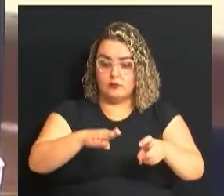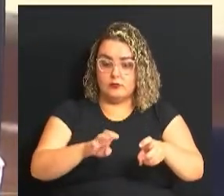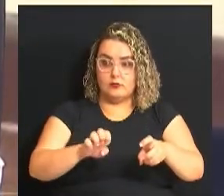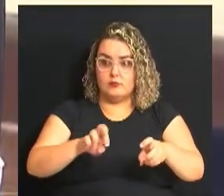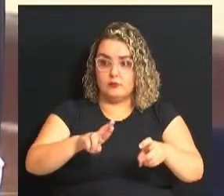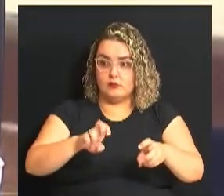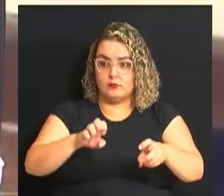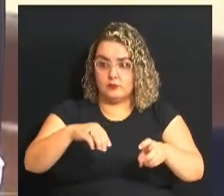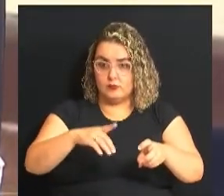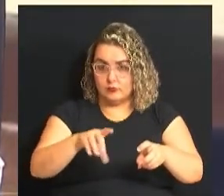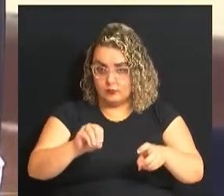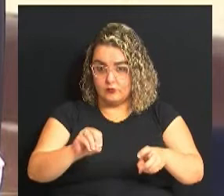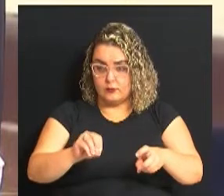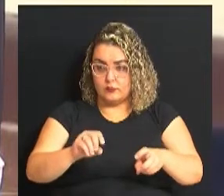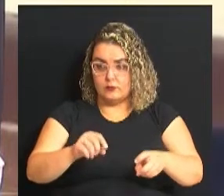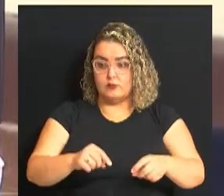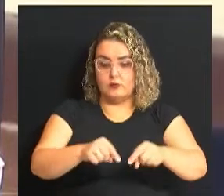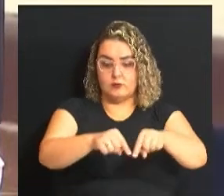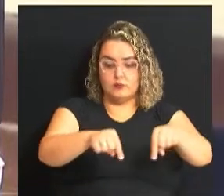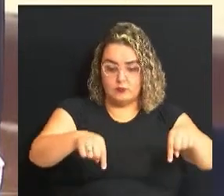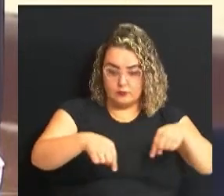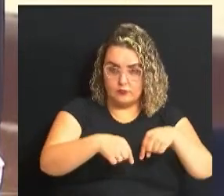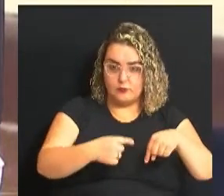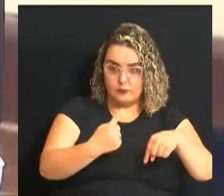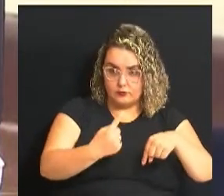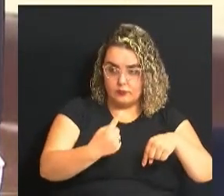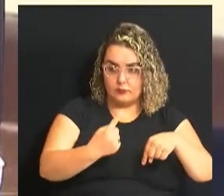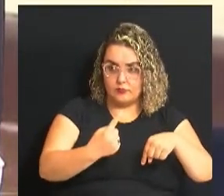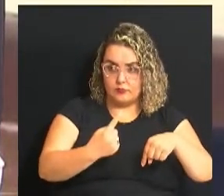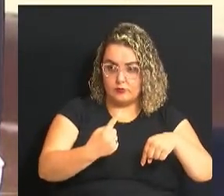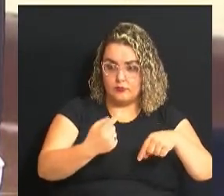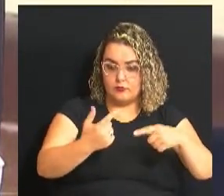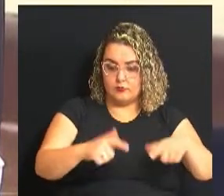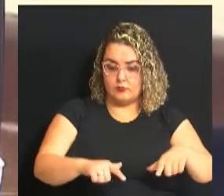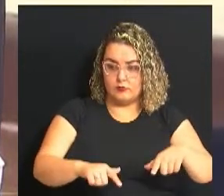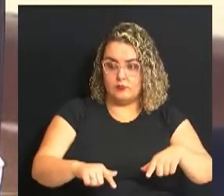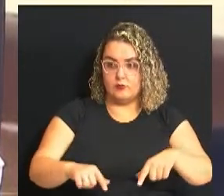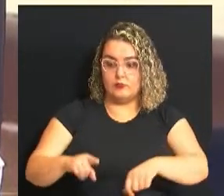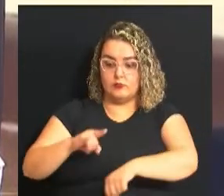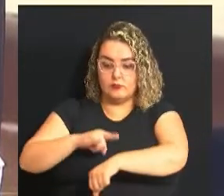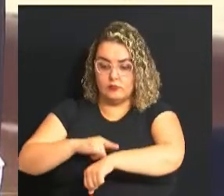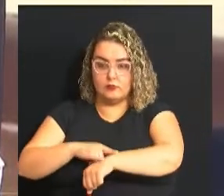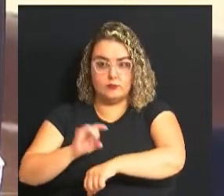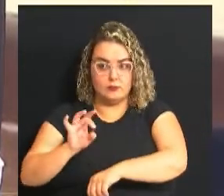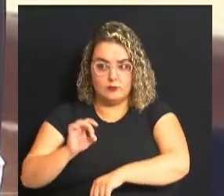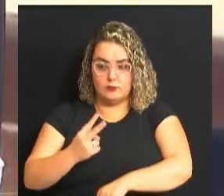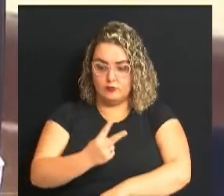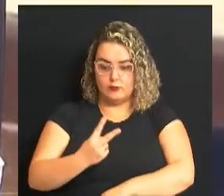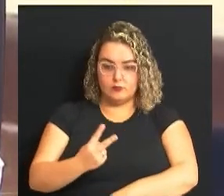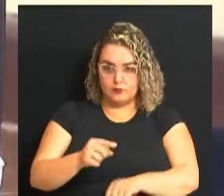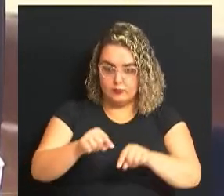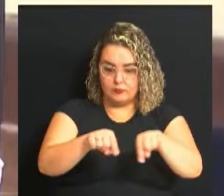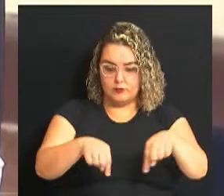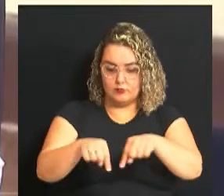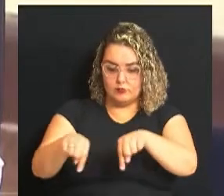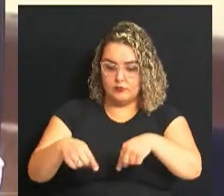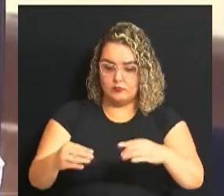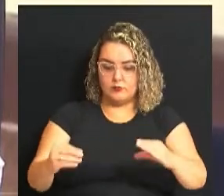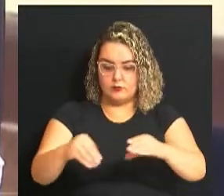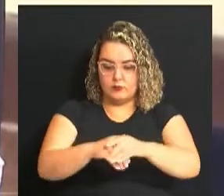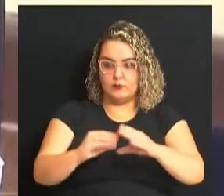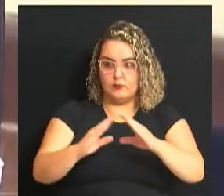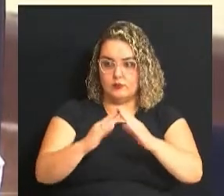banheiro apenas, mas isso trouxe muita dignidade para minha família, que nós não tínhamos aonde